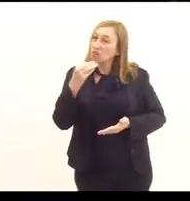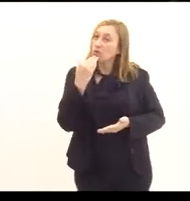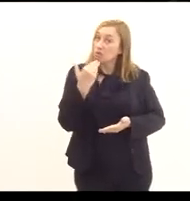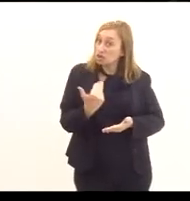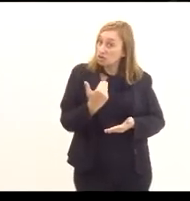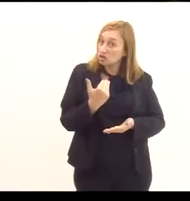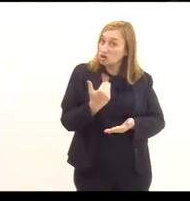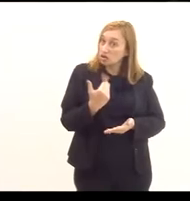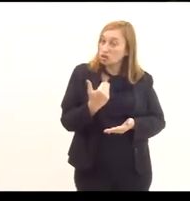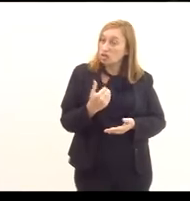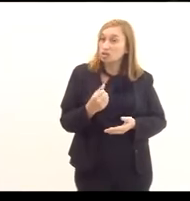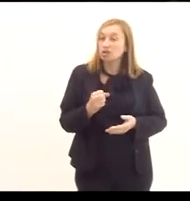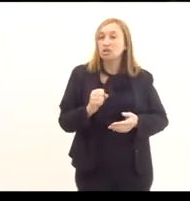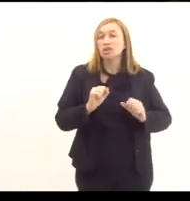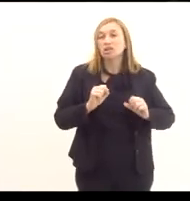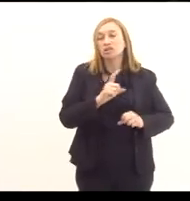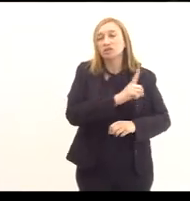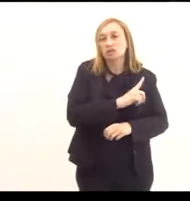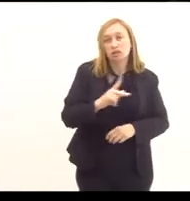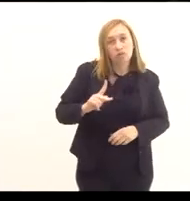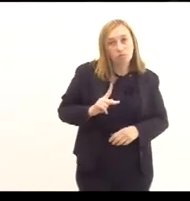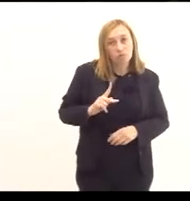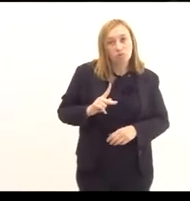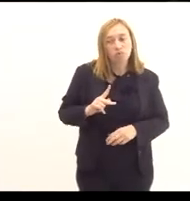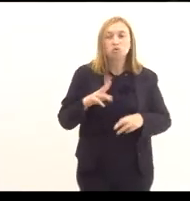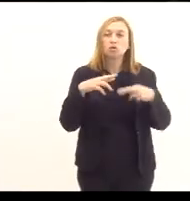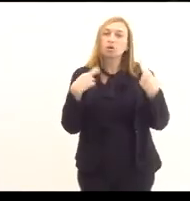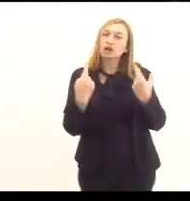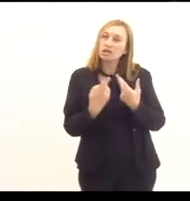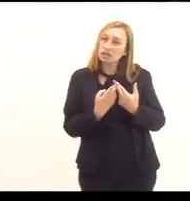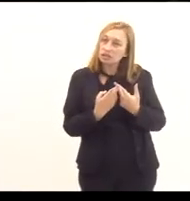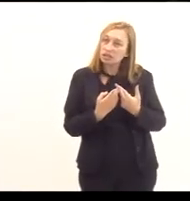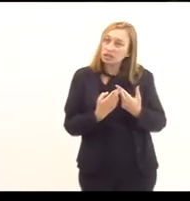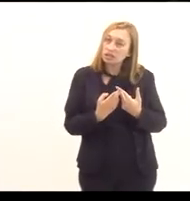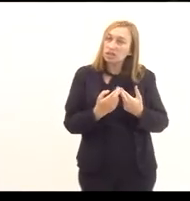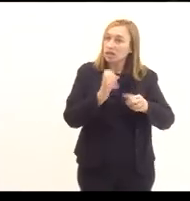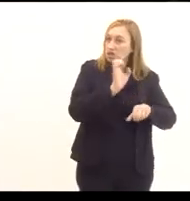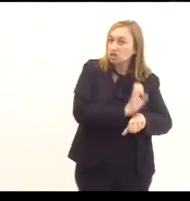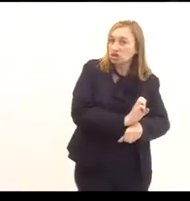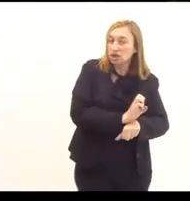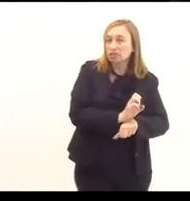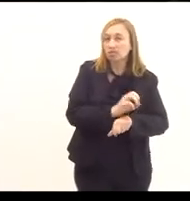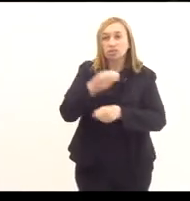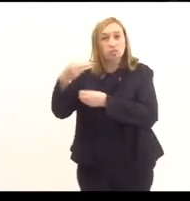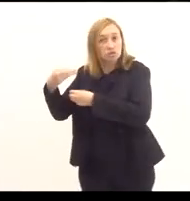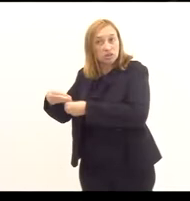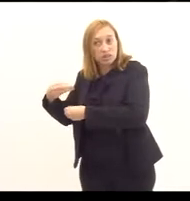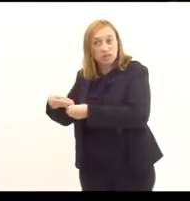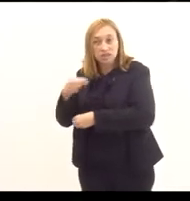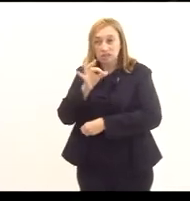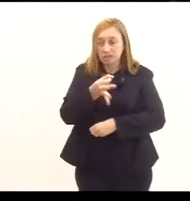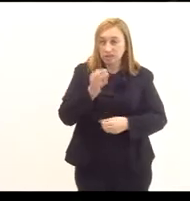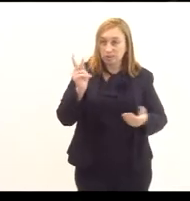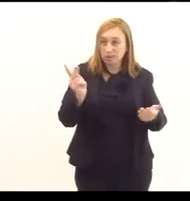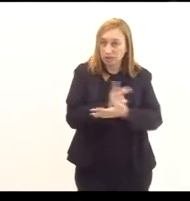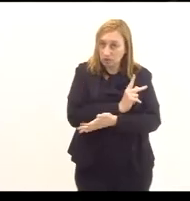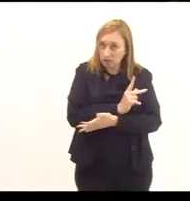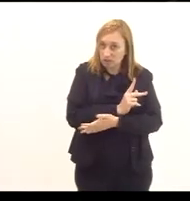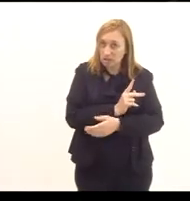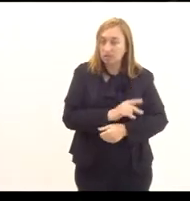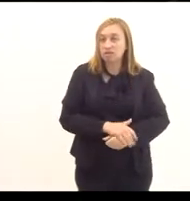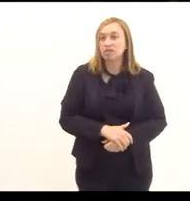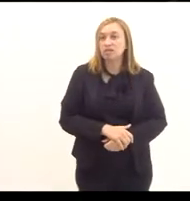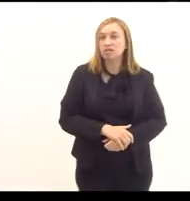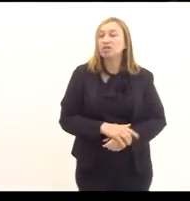sugerido pela Defensoria Pública né numa reunião entre estado e município efetivamente está ocorrendo